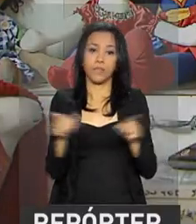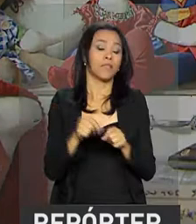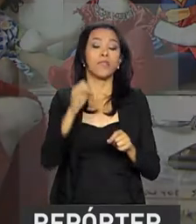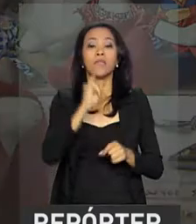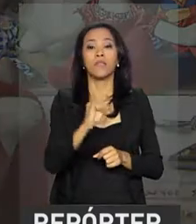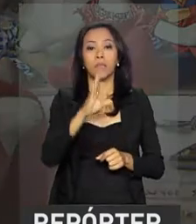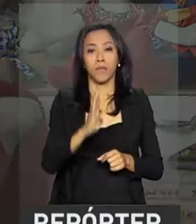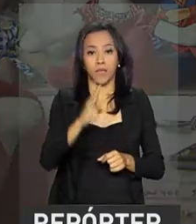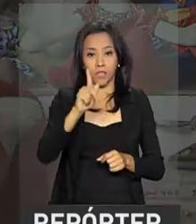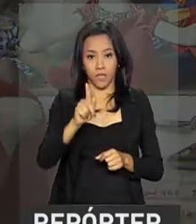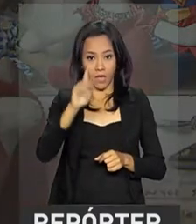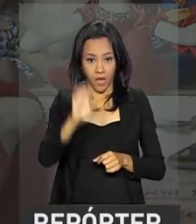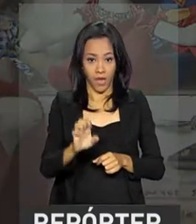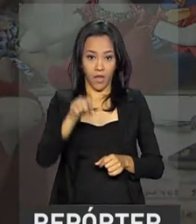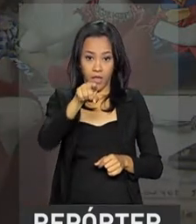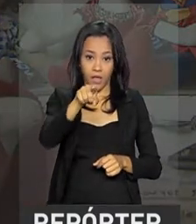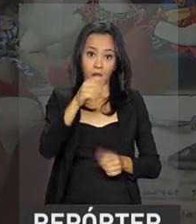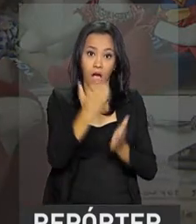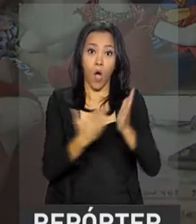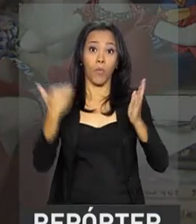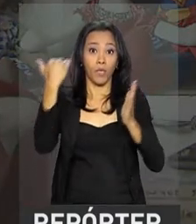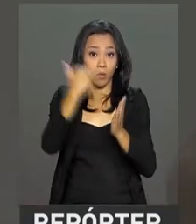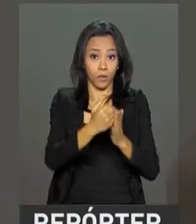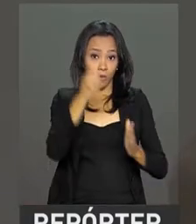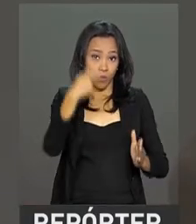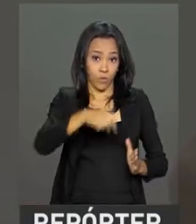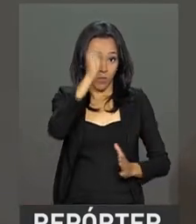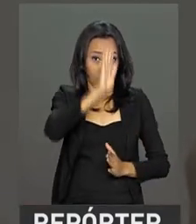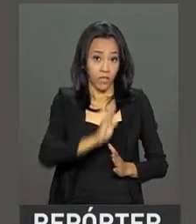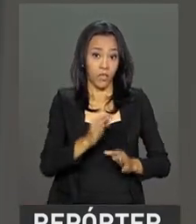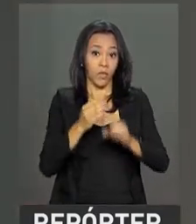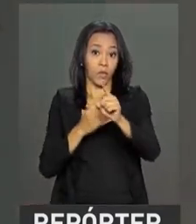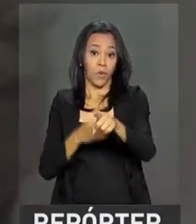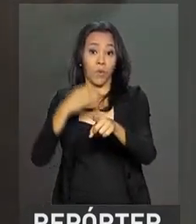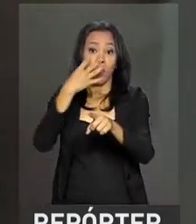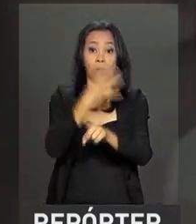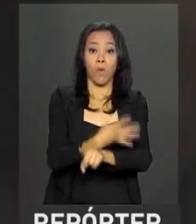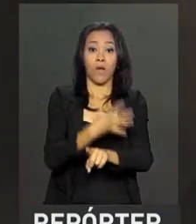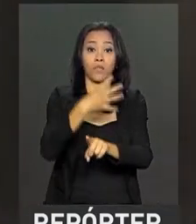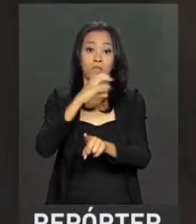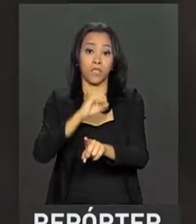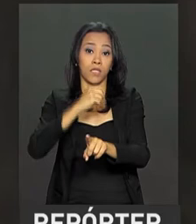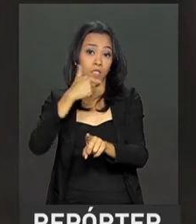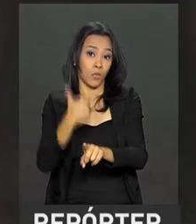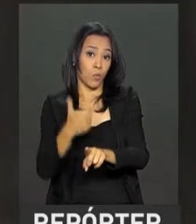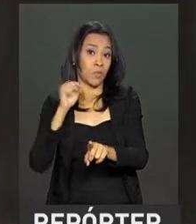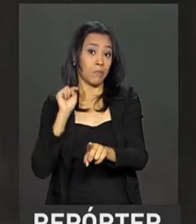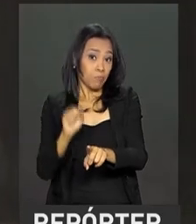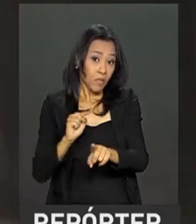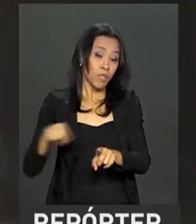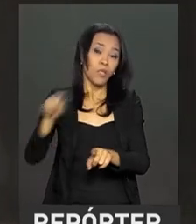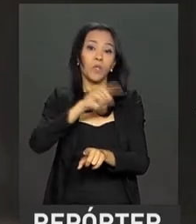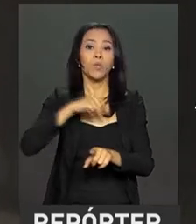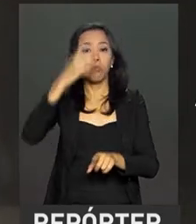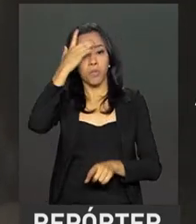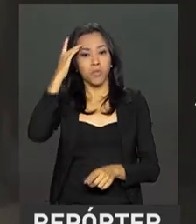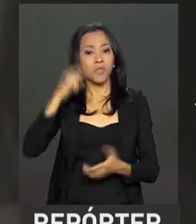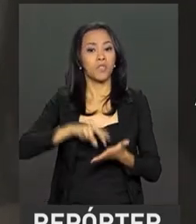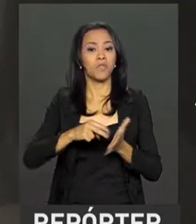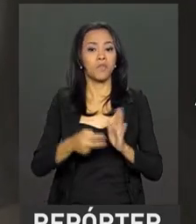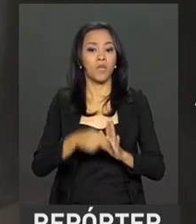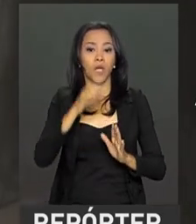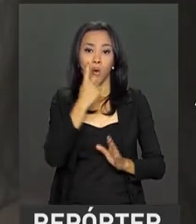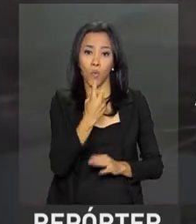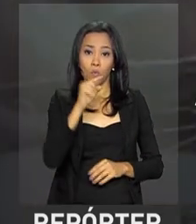esse grupo de trabalhadores aumentou no país em 402 mil pessoas ou seja 1,8 por